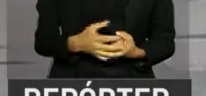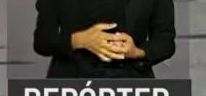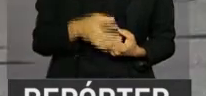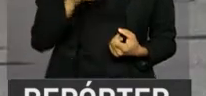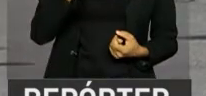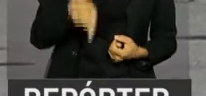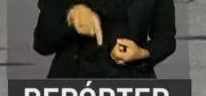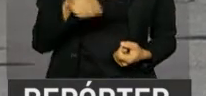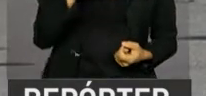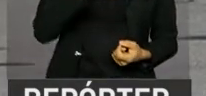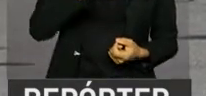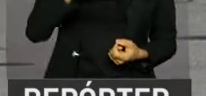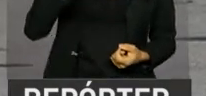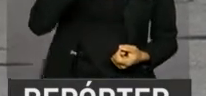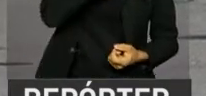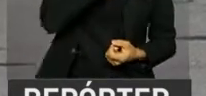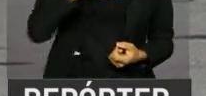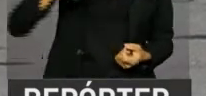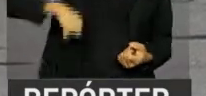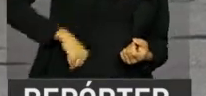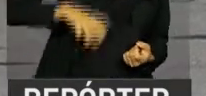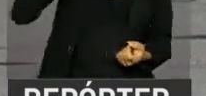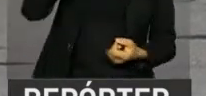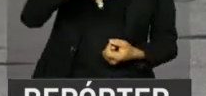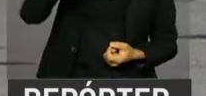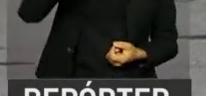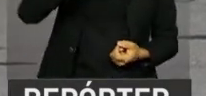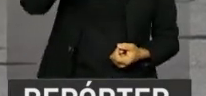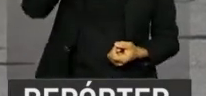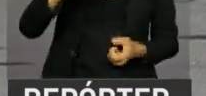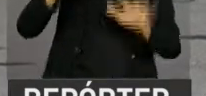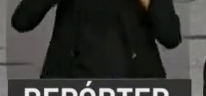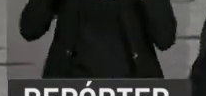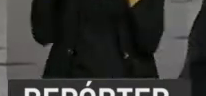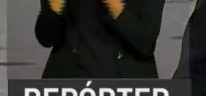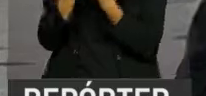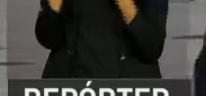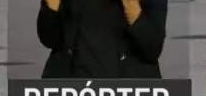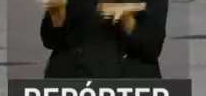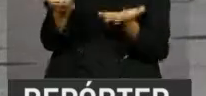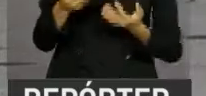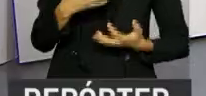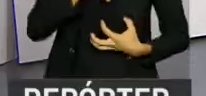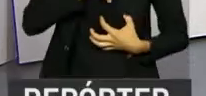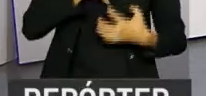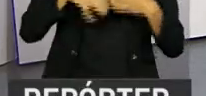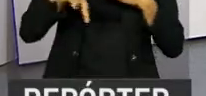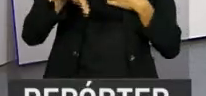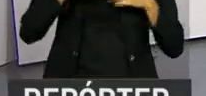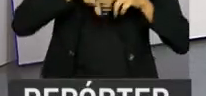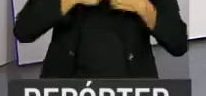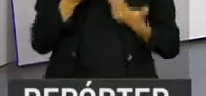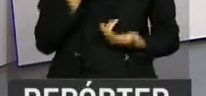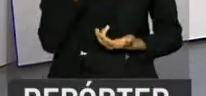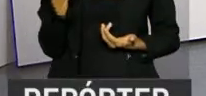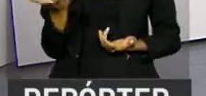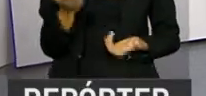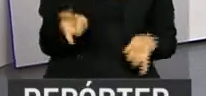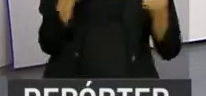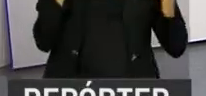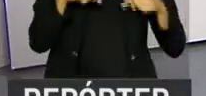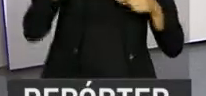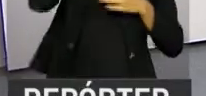embaixador paulo de tarso e com a família com você no estúdio leandro que já tem obrigado pelas suas informações